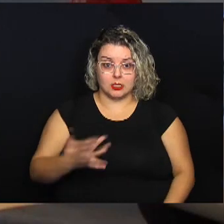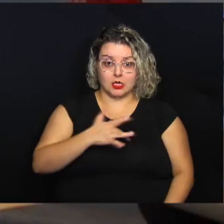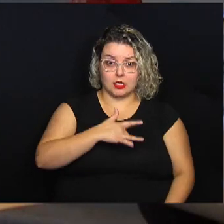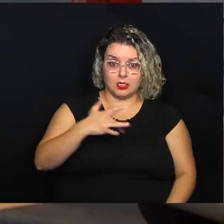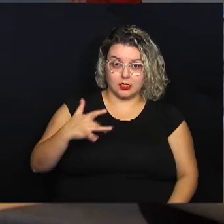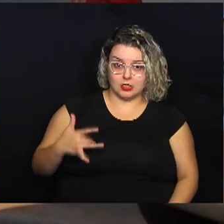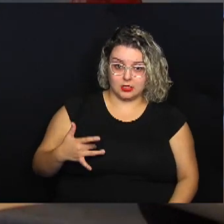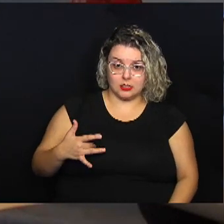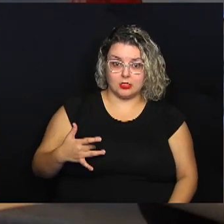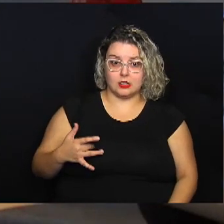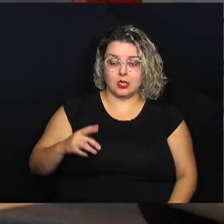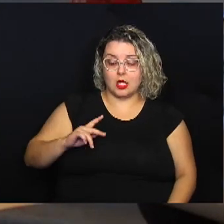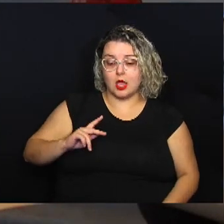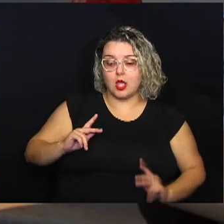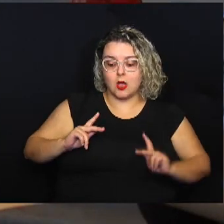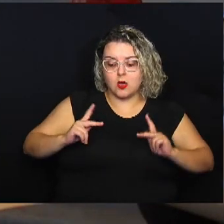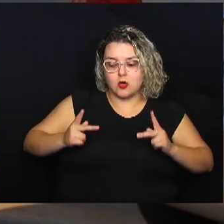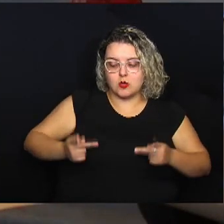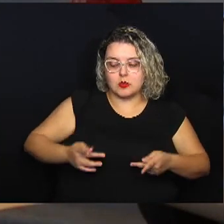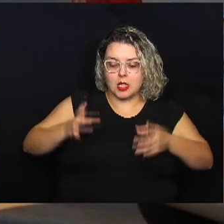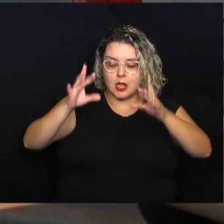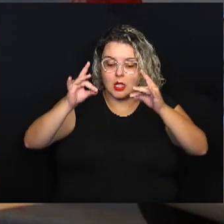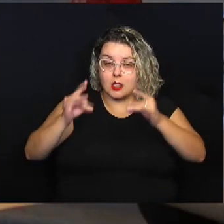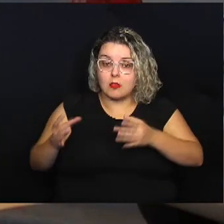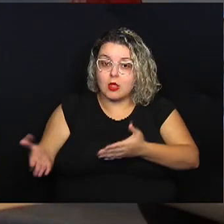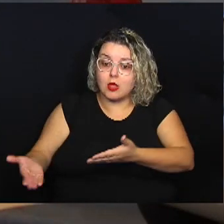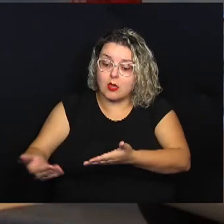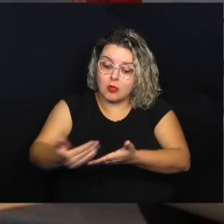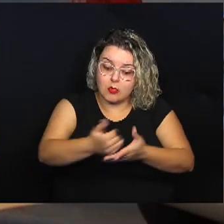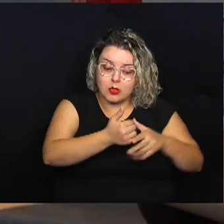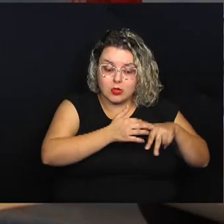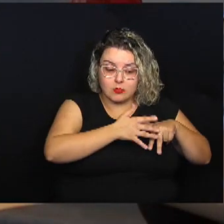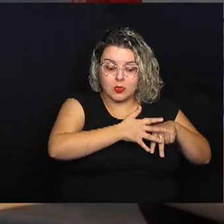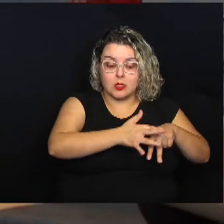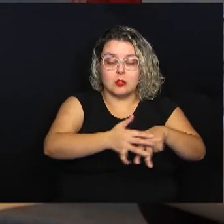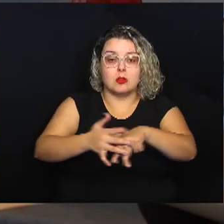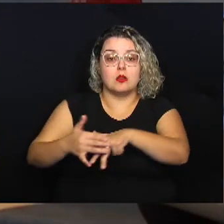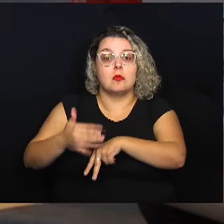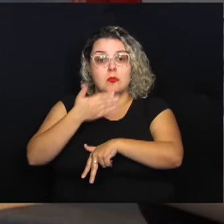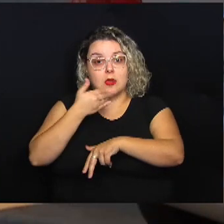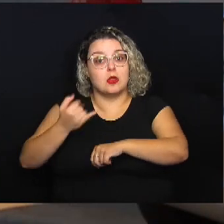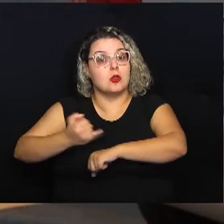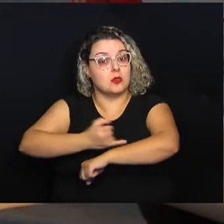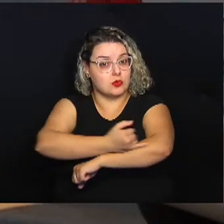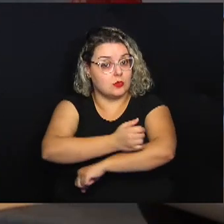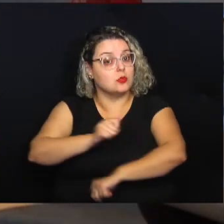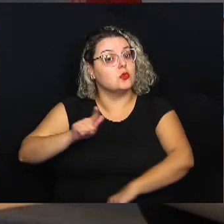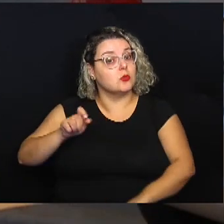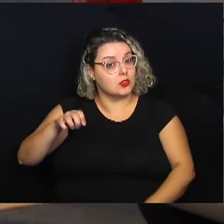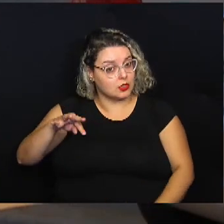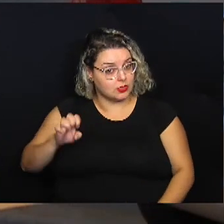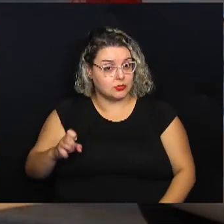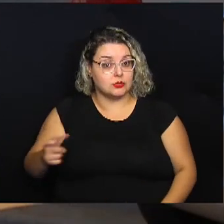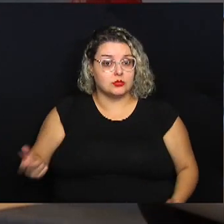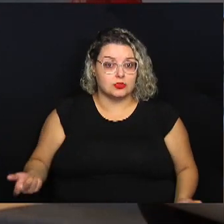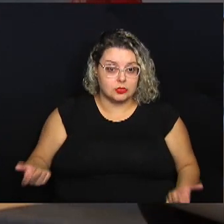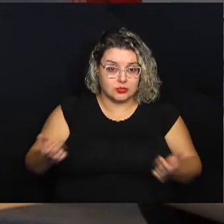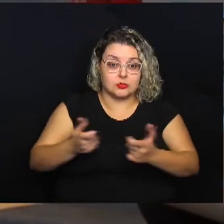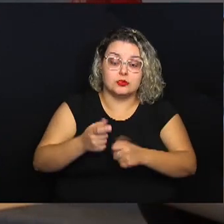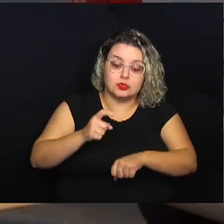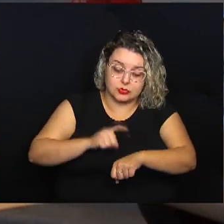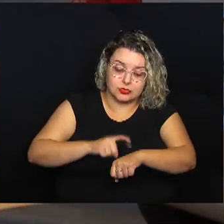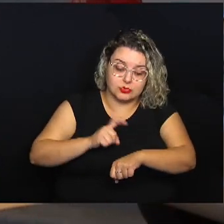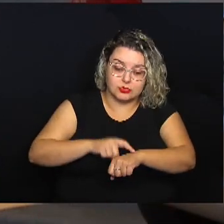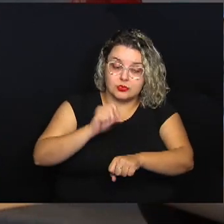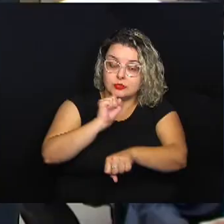a humanização é definida pelo acolhimento ao paciente, melhor infraestrutura para o agente e redução na jornada de